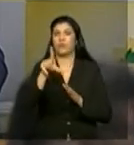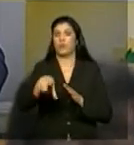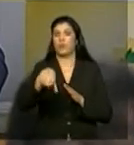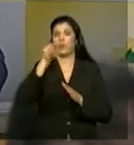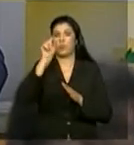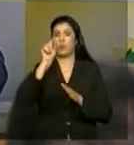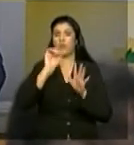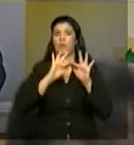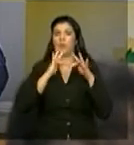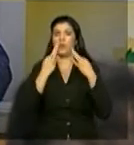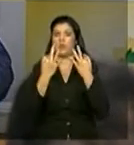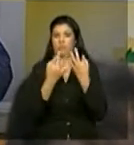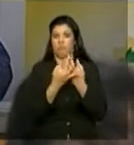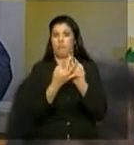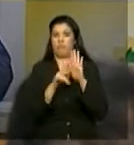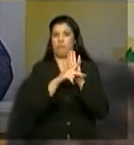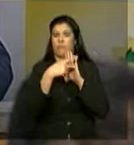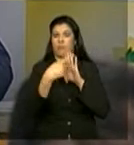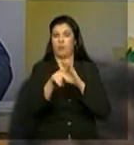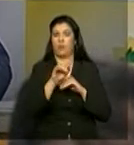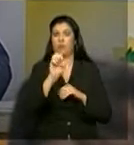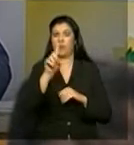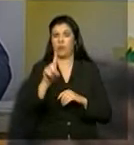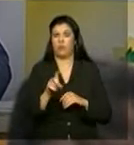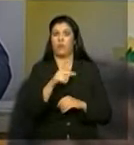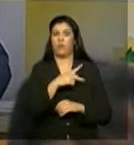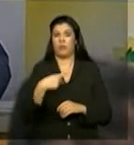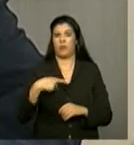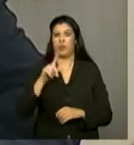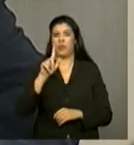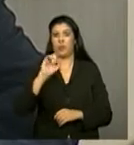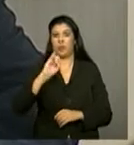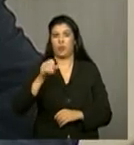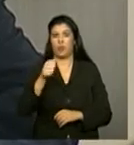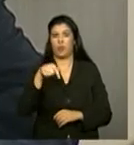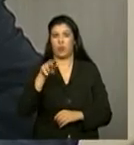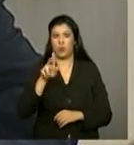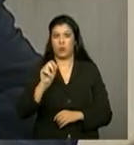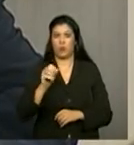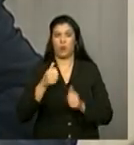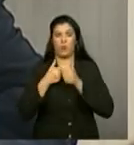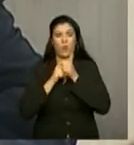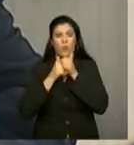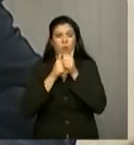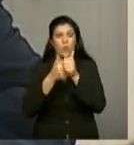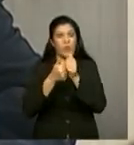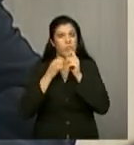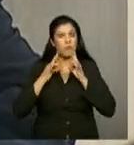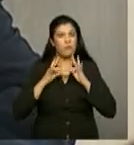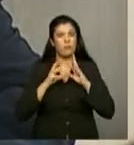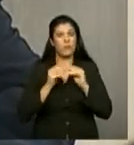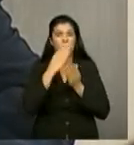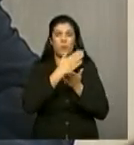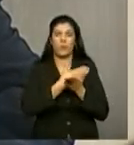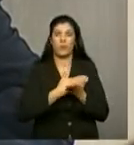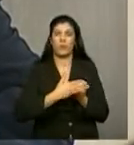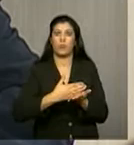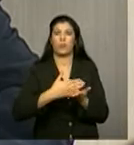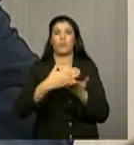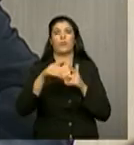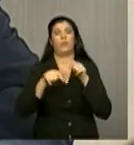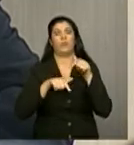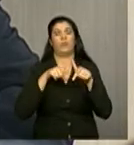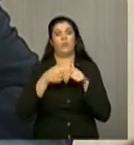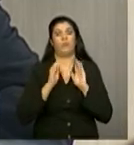família pelos familiares do ex presidente para acompanhar todo este trabalho que nós